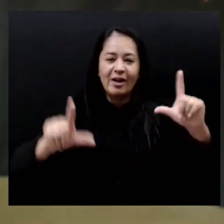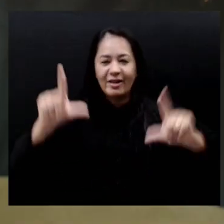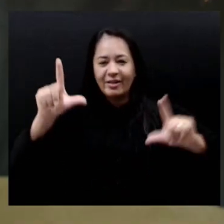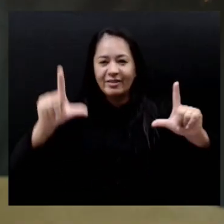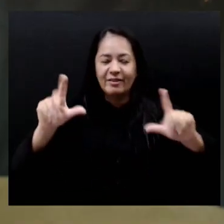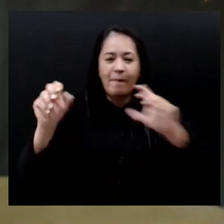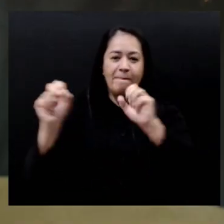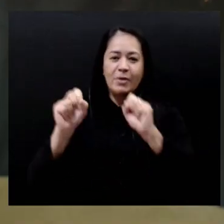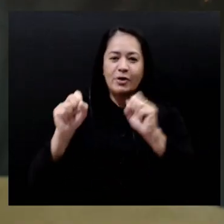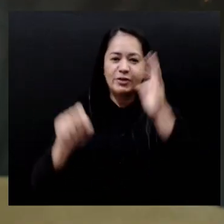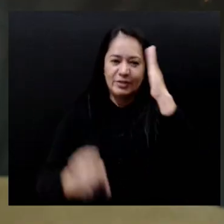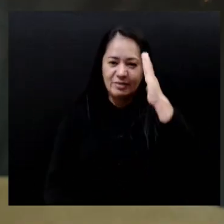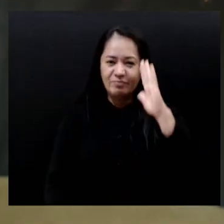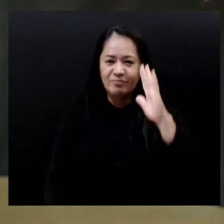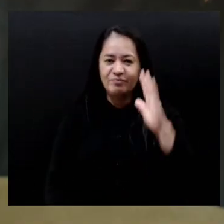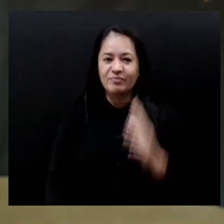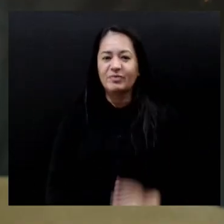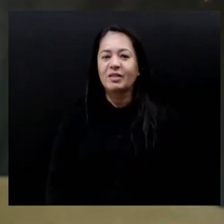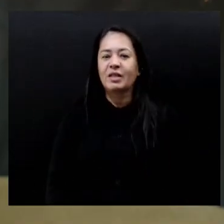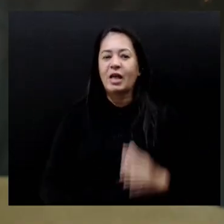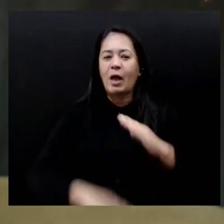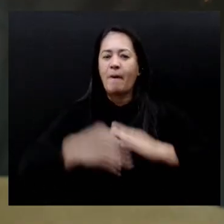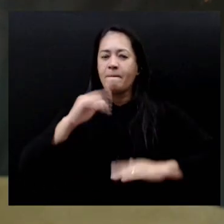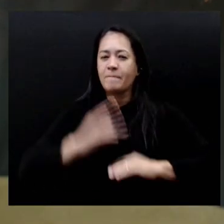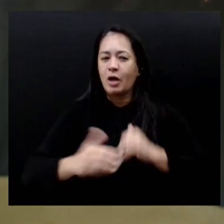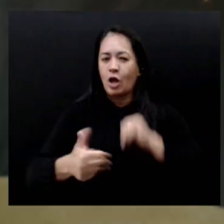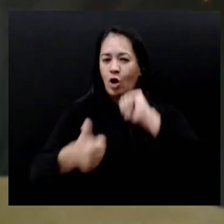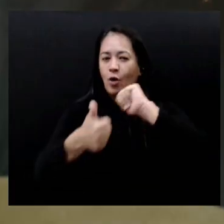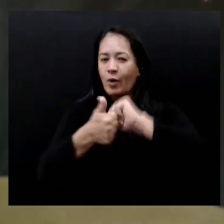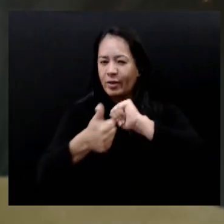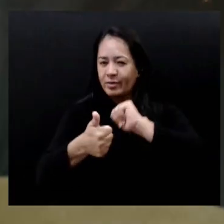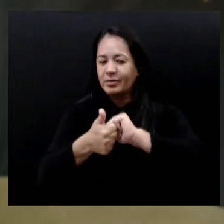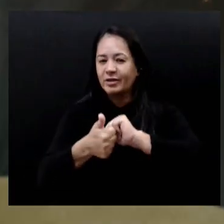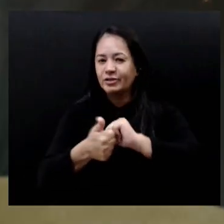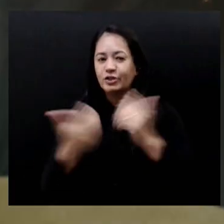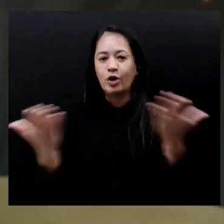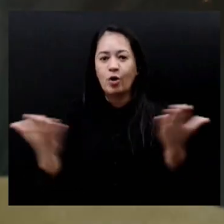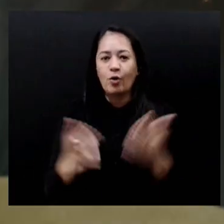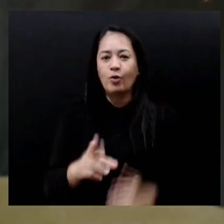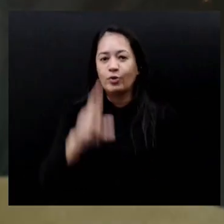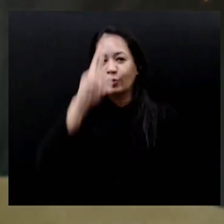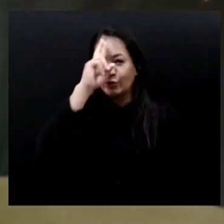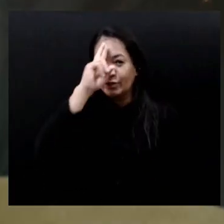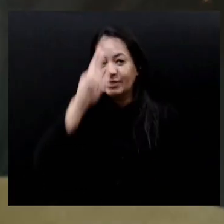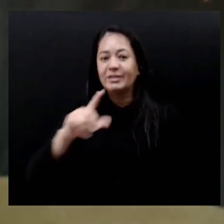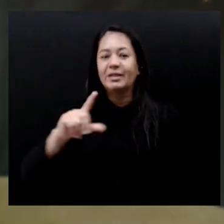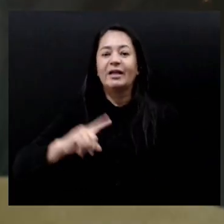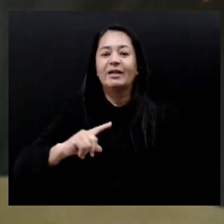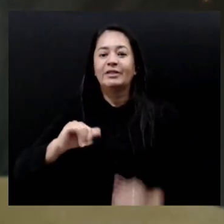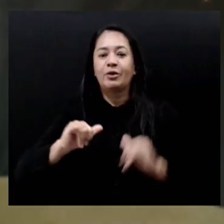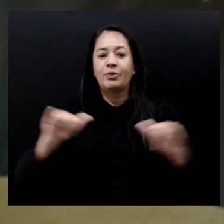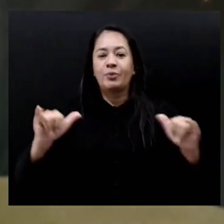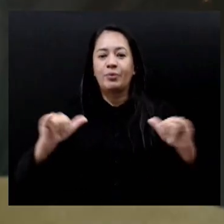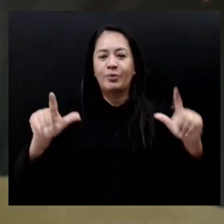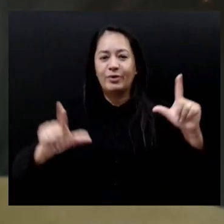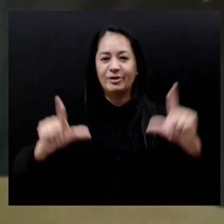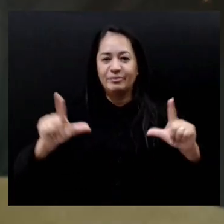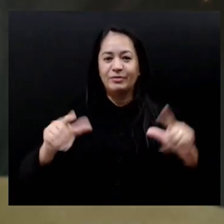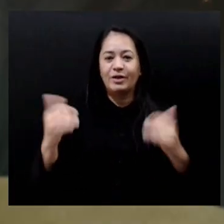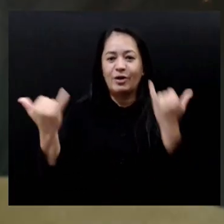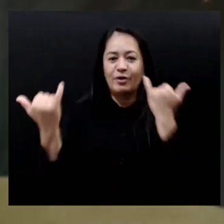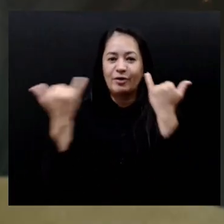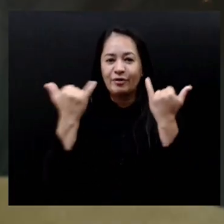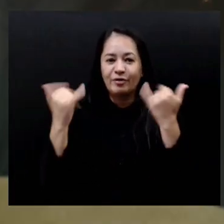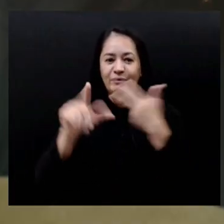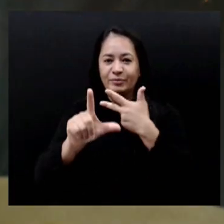que está vindo produto de qualidade aí. Hoje, ao meio-dia, nós temos Câmara Notícia com informação do Legislativo Campineiro e